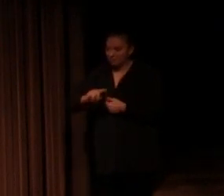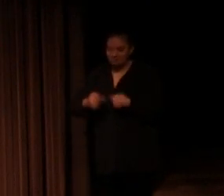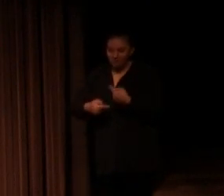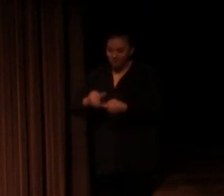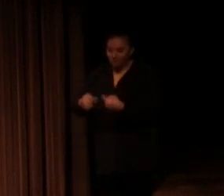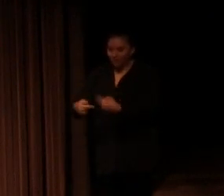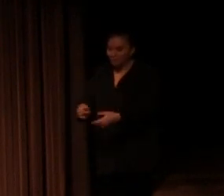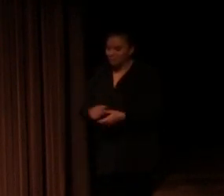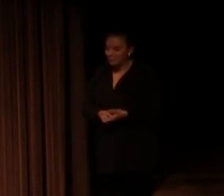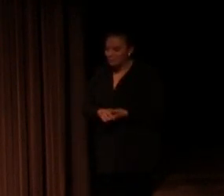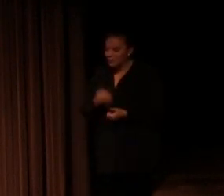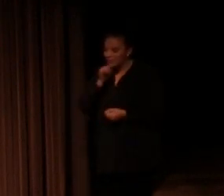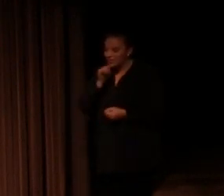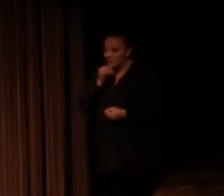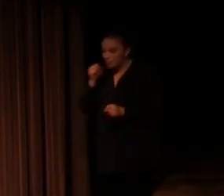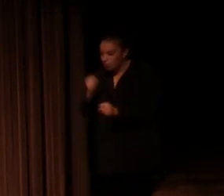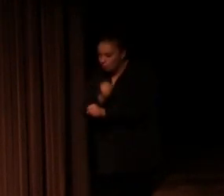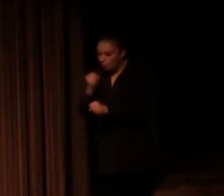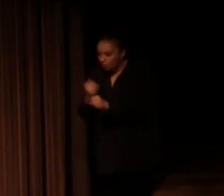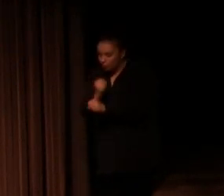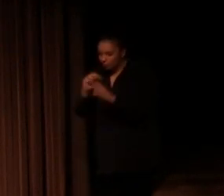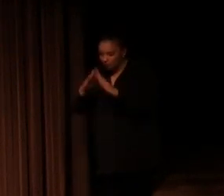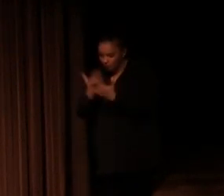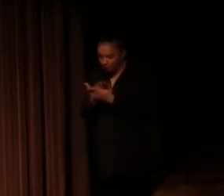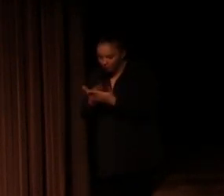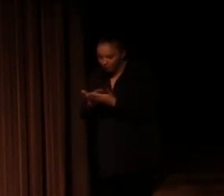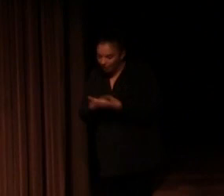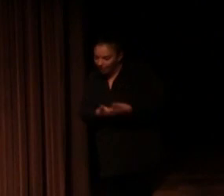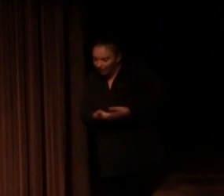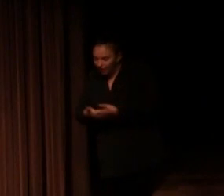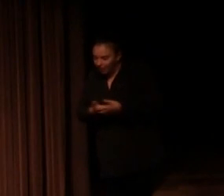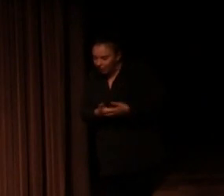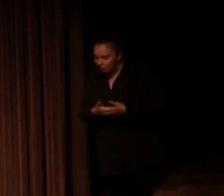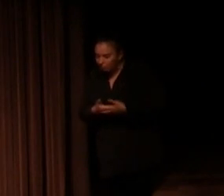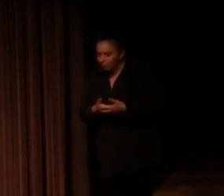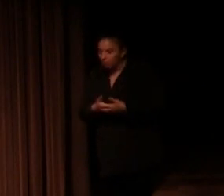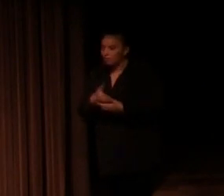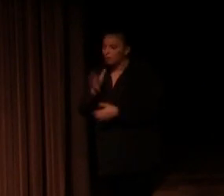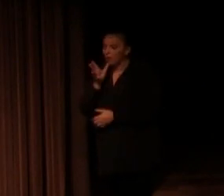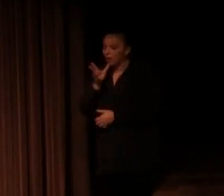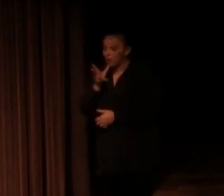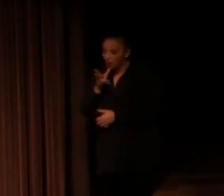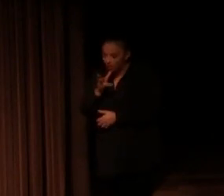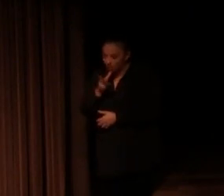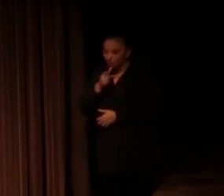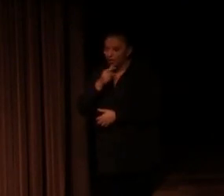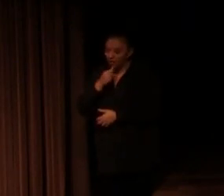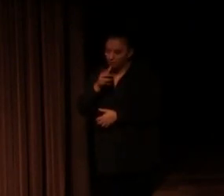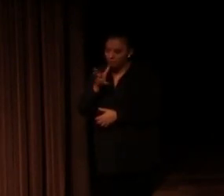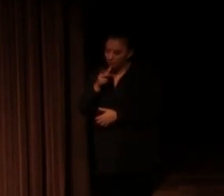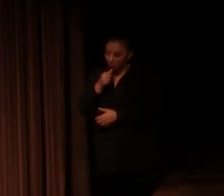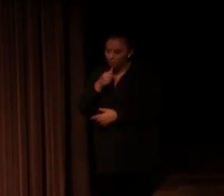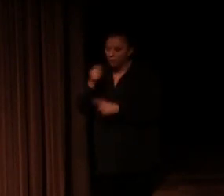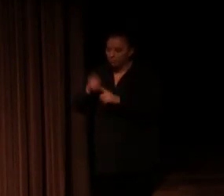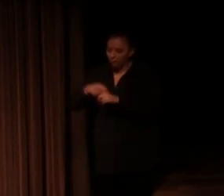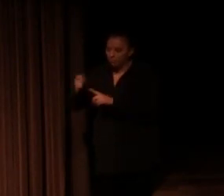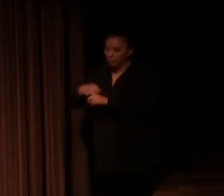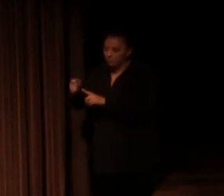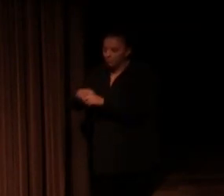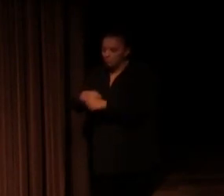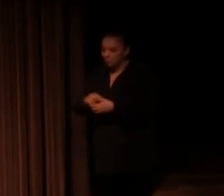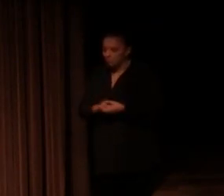creche você demora meses depois você tem que desapropriar o terreno à emissão na